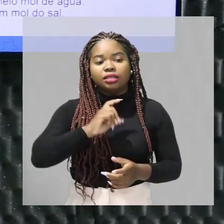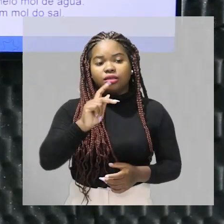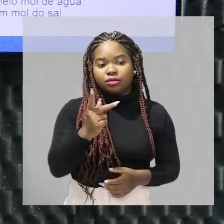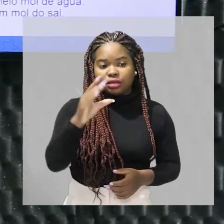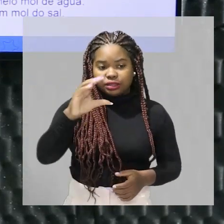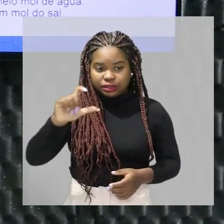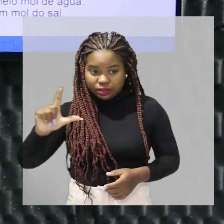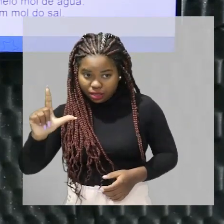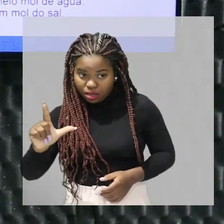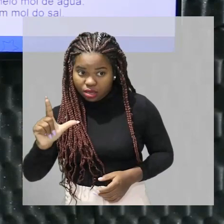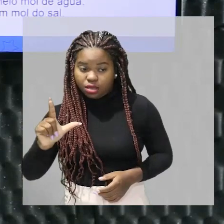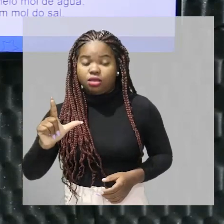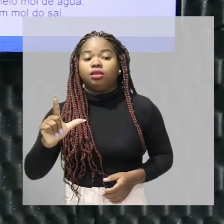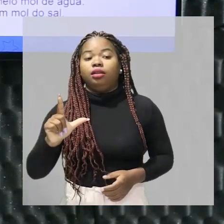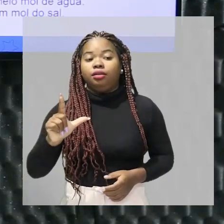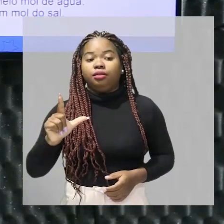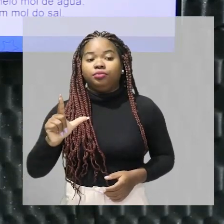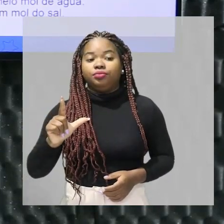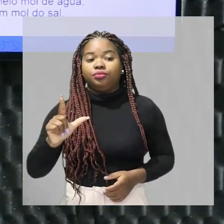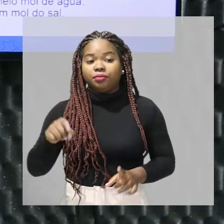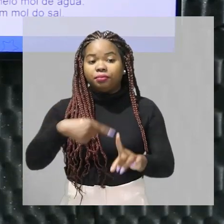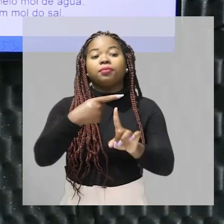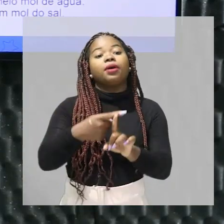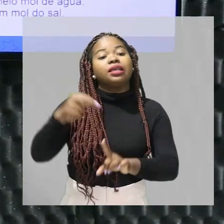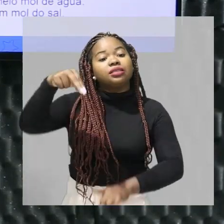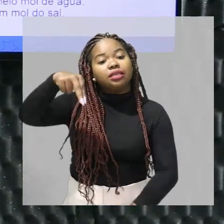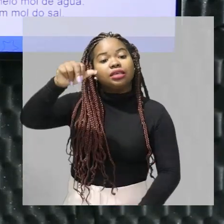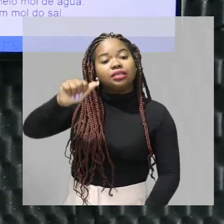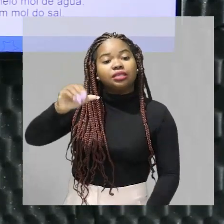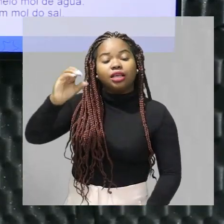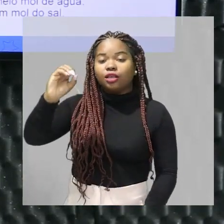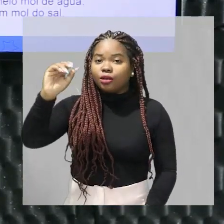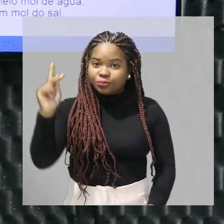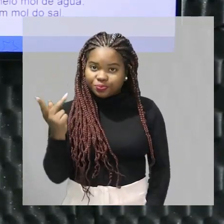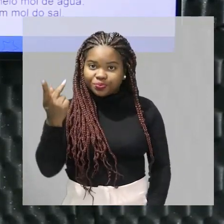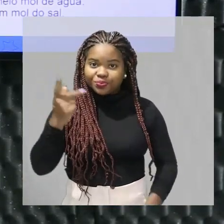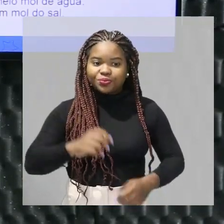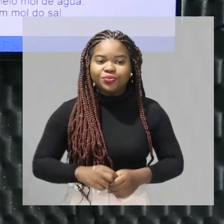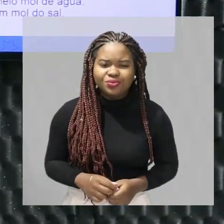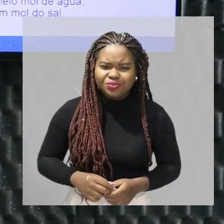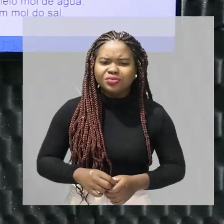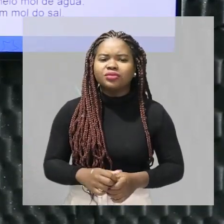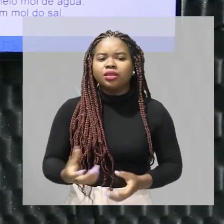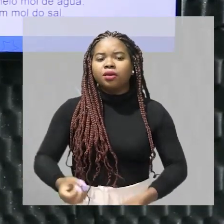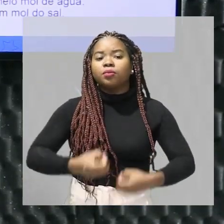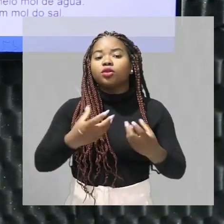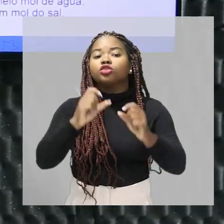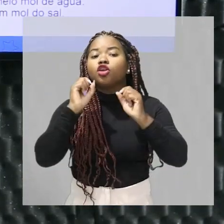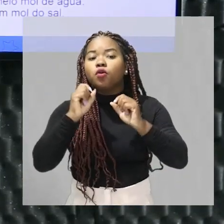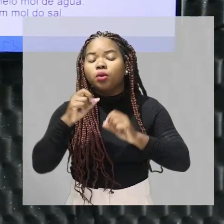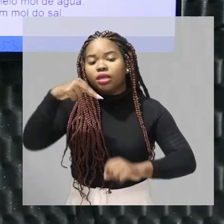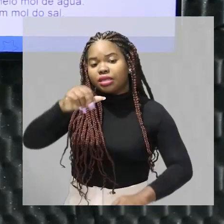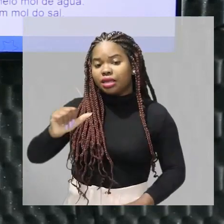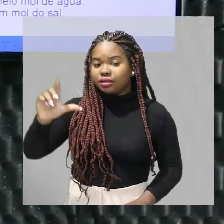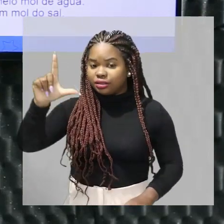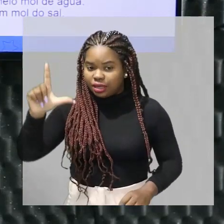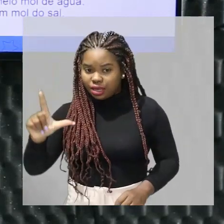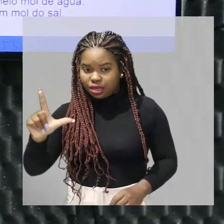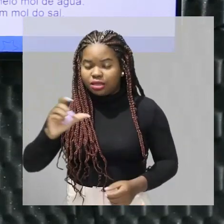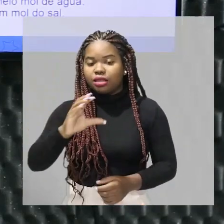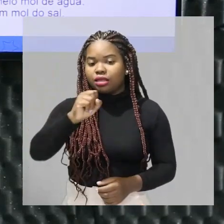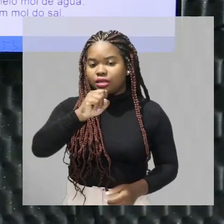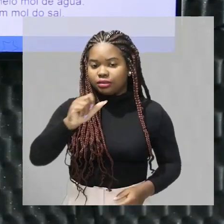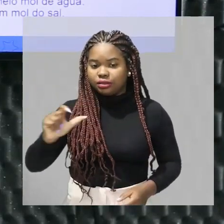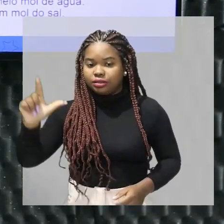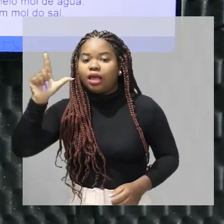o HCl, né, o ácido clorídrico, interagindo com o hidróxido de sódio, produzindo o sal de cozinha, que a